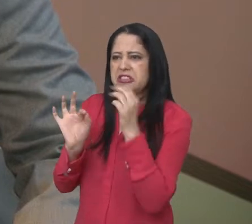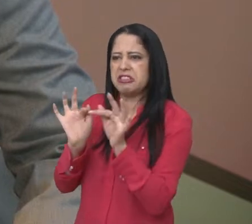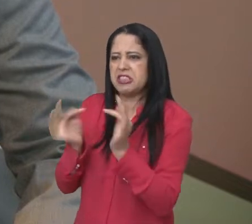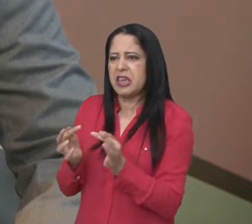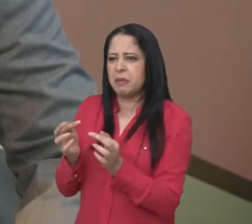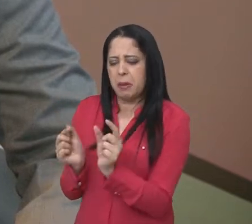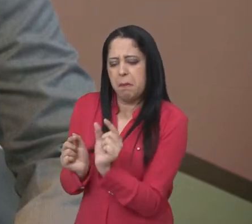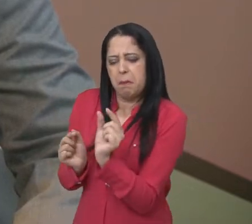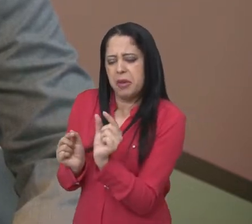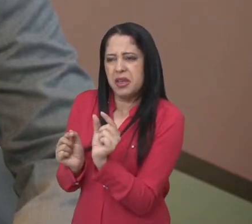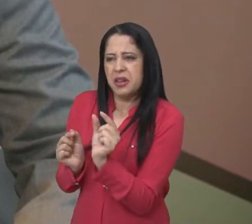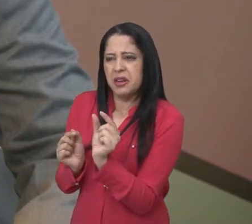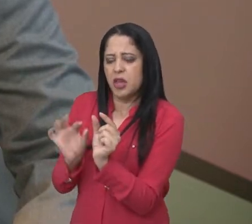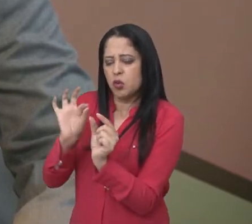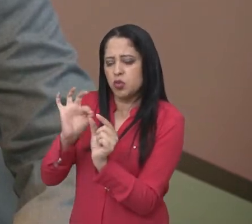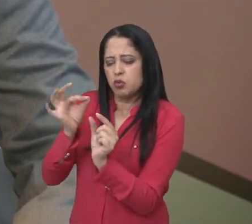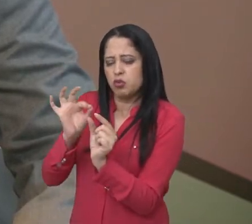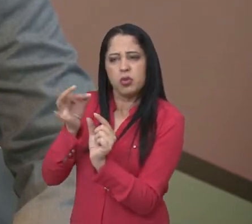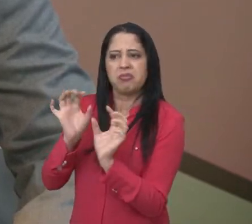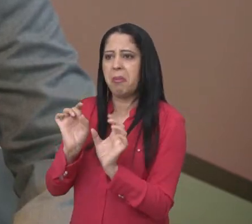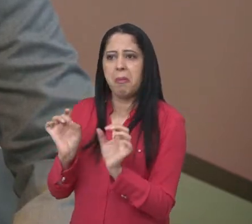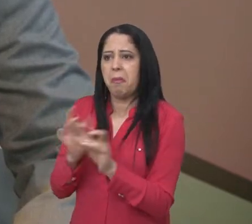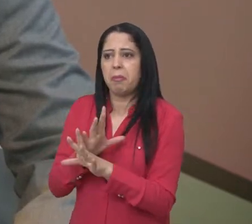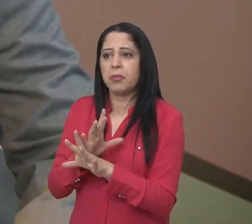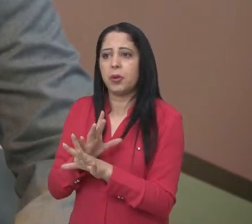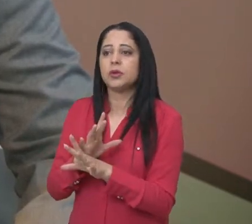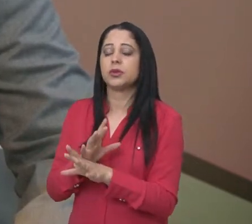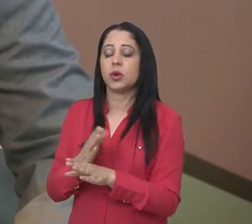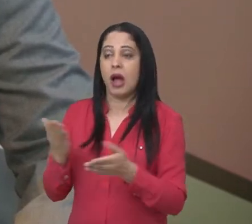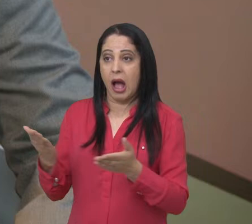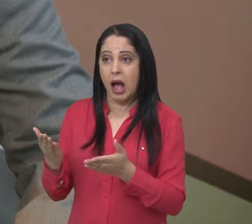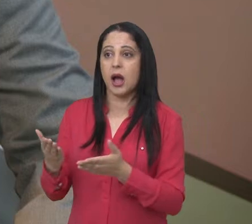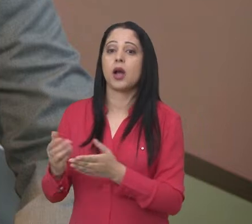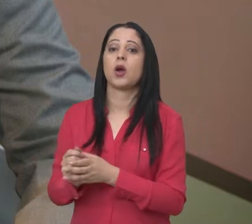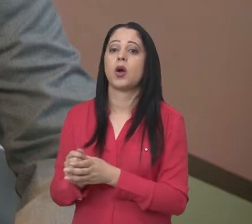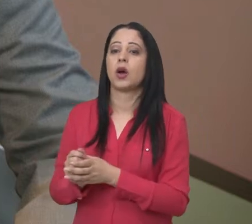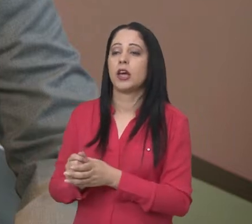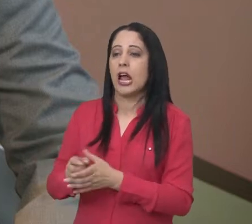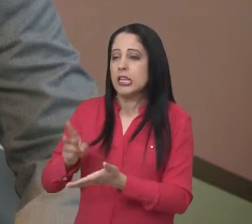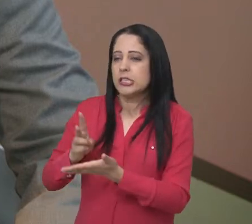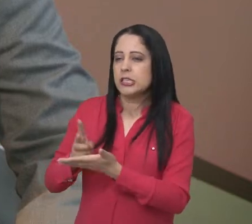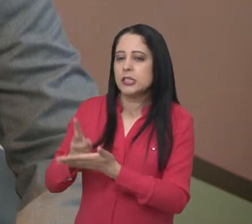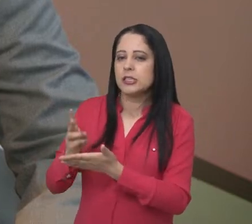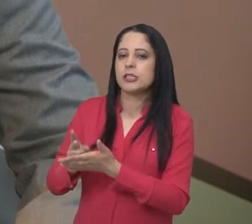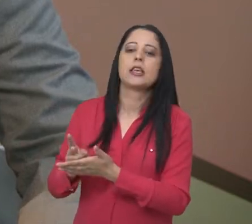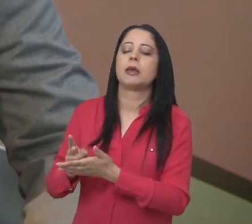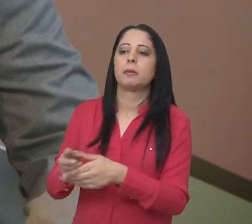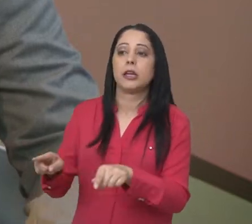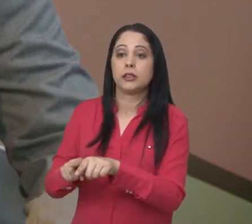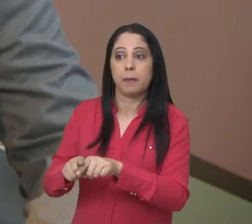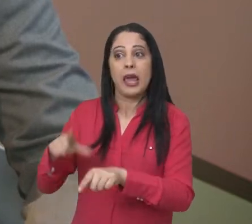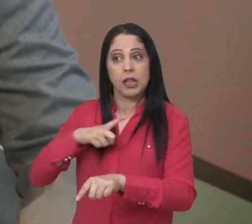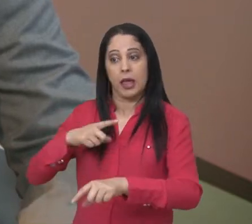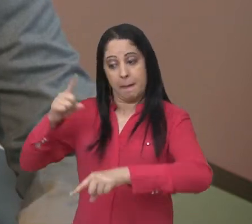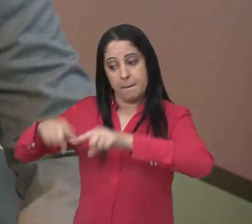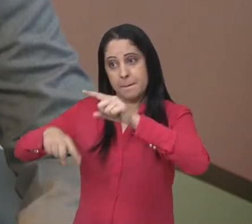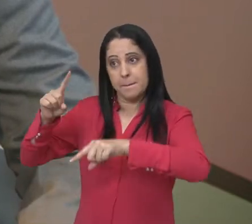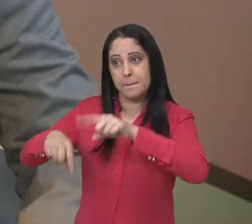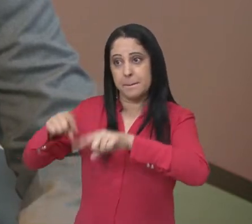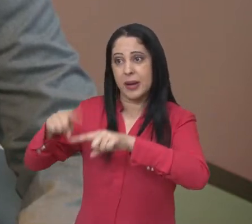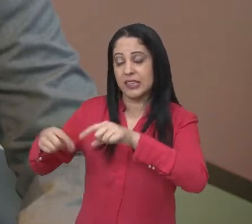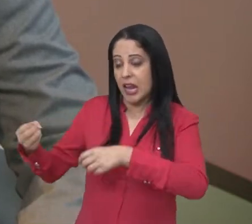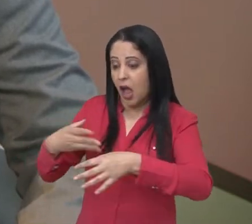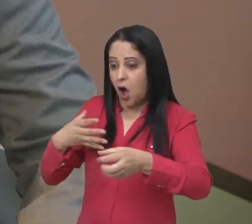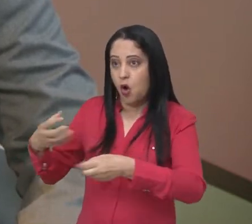2 pontinhos, que é o caso da endoscopia de coluna. Então, assim, a cirurgia está cada vez mais direcionada e hoje a gente tem aparatos